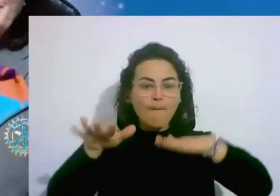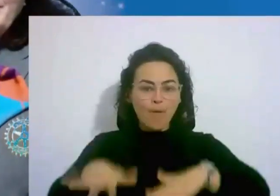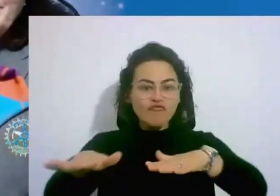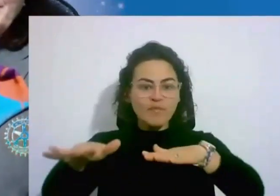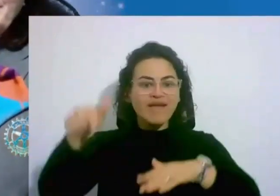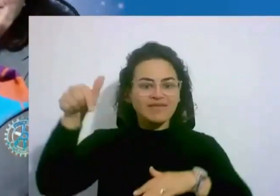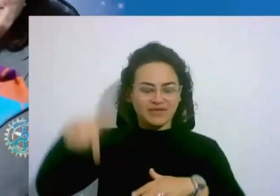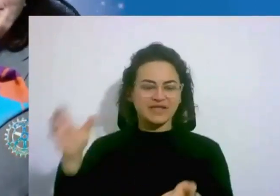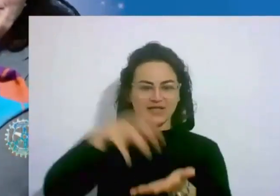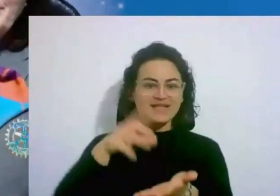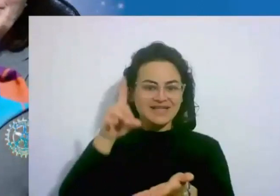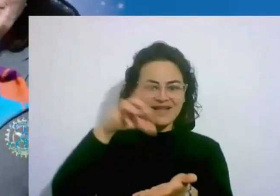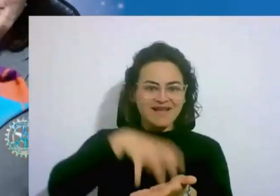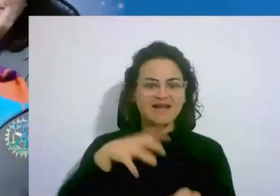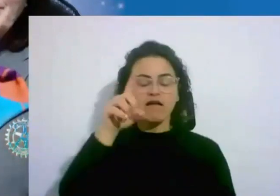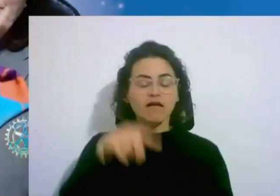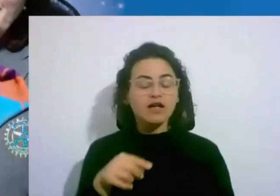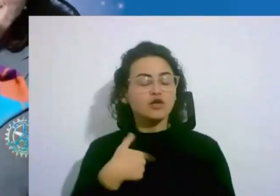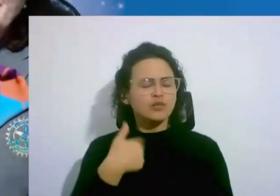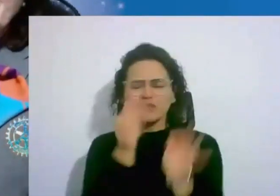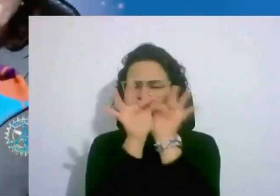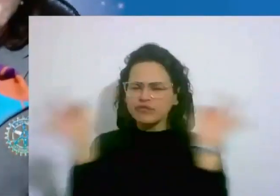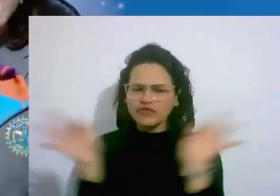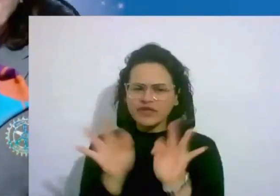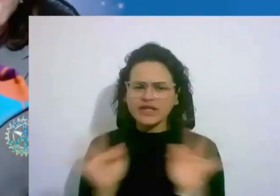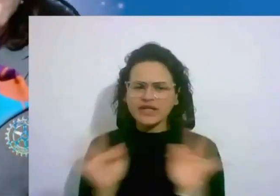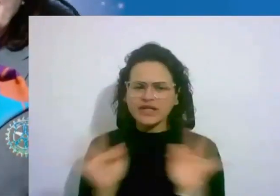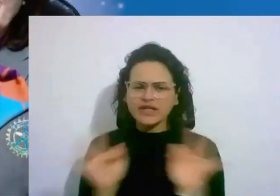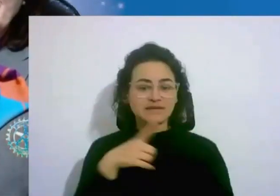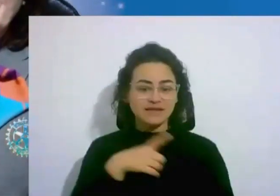distrito e eu estou muito feliz quando eu vejo que quase